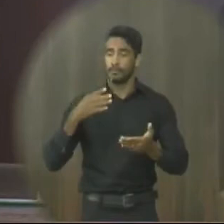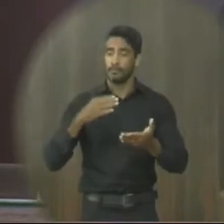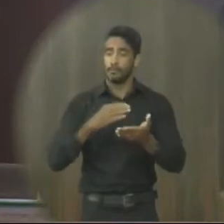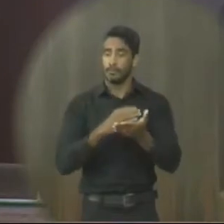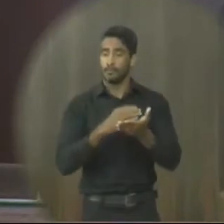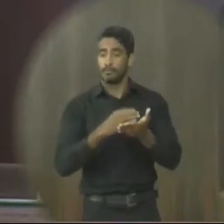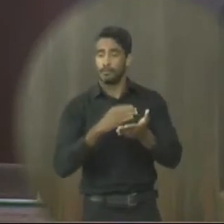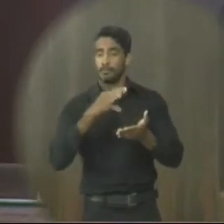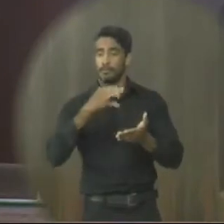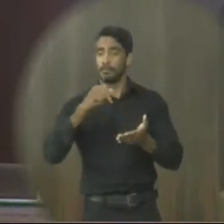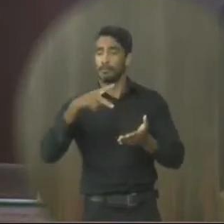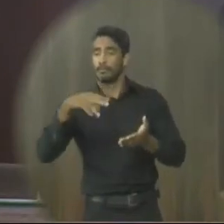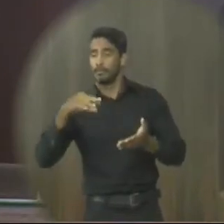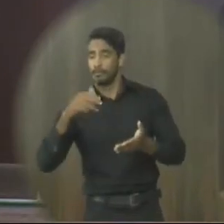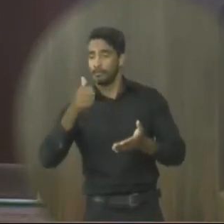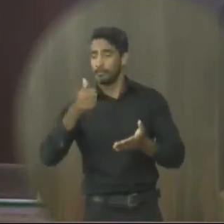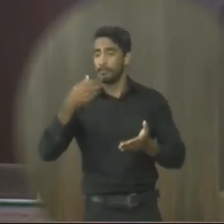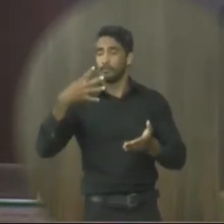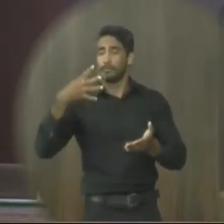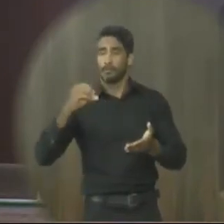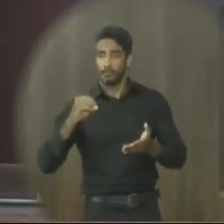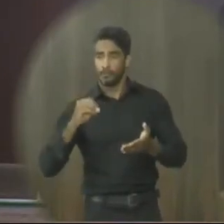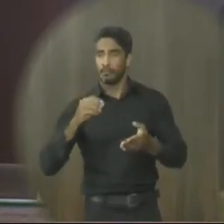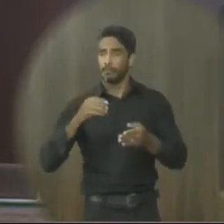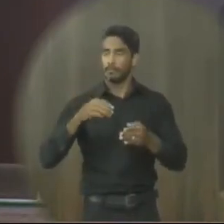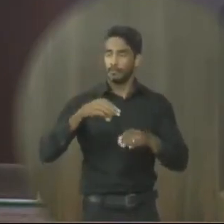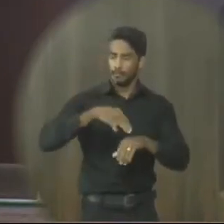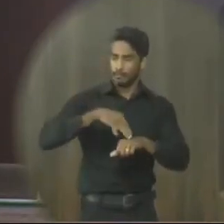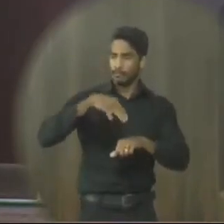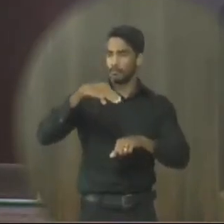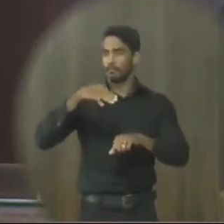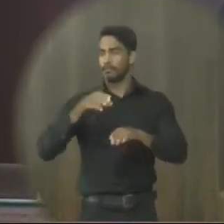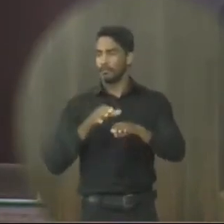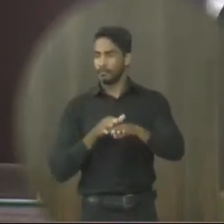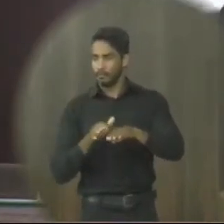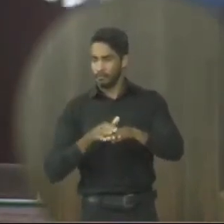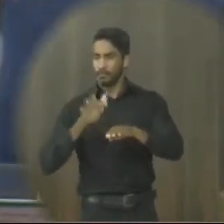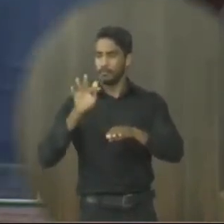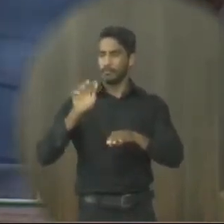está sob o comando do mestre conselheiro Felipe Menezes.